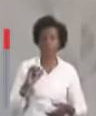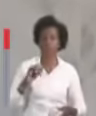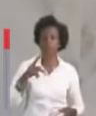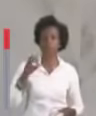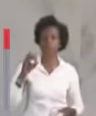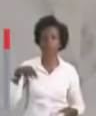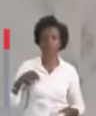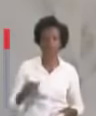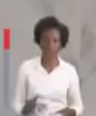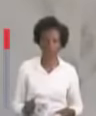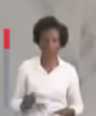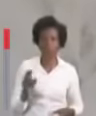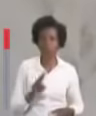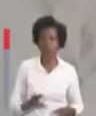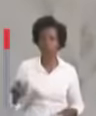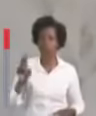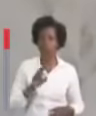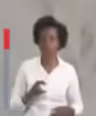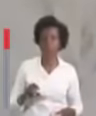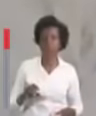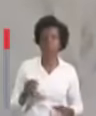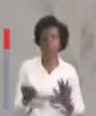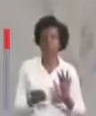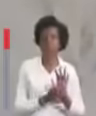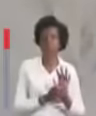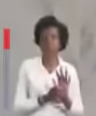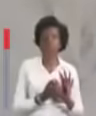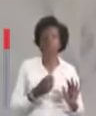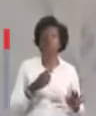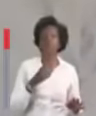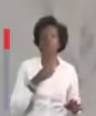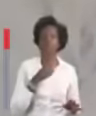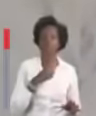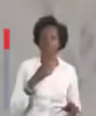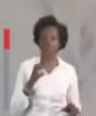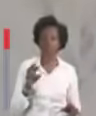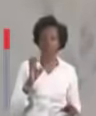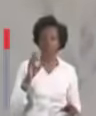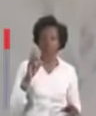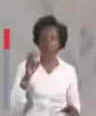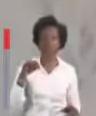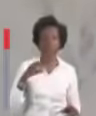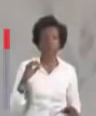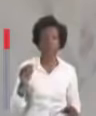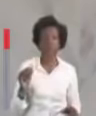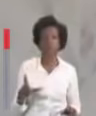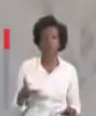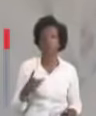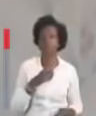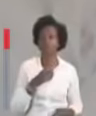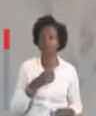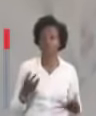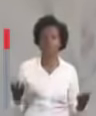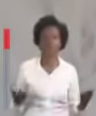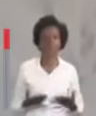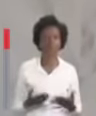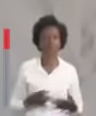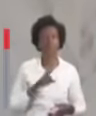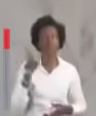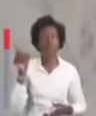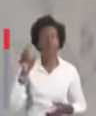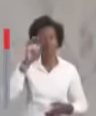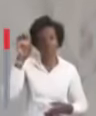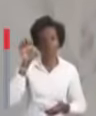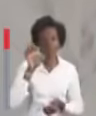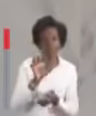universidades credenciadas e agora por conta de uma CPI que houve no estado de Pernambuco E por